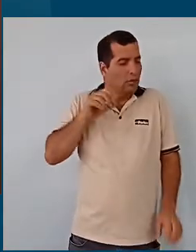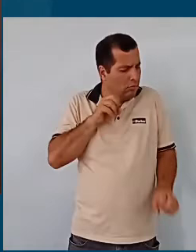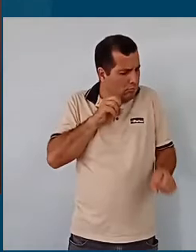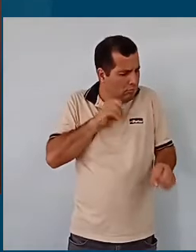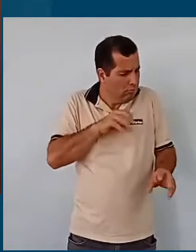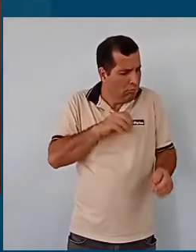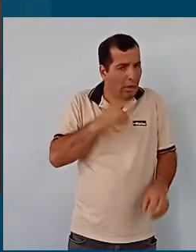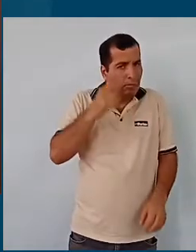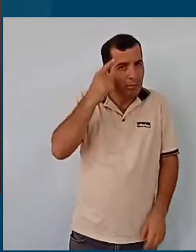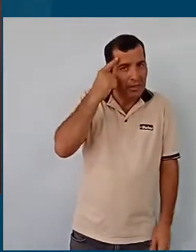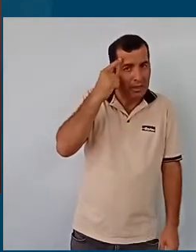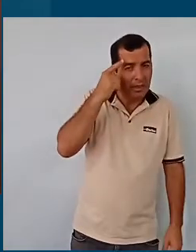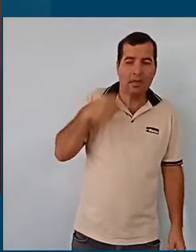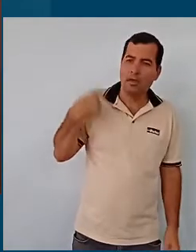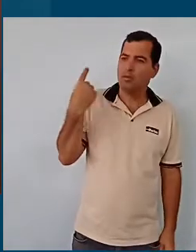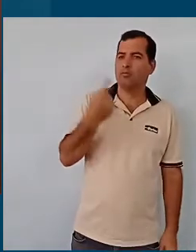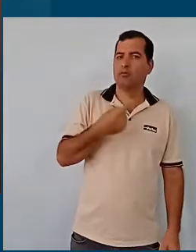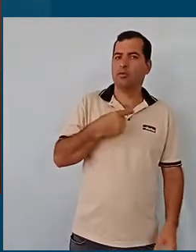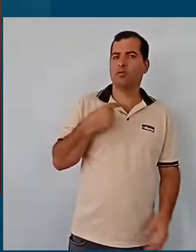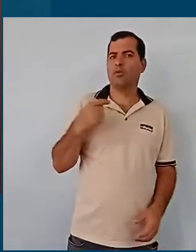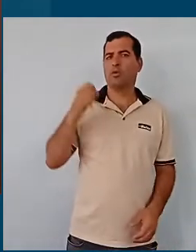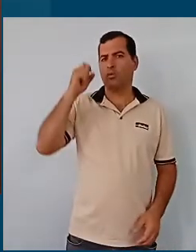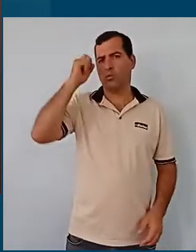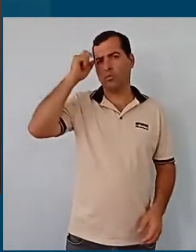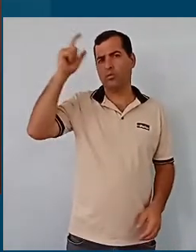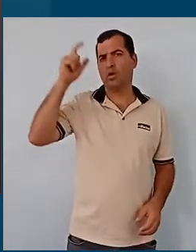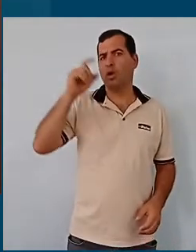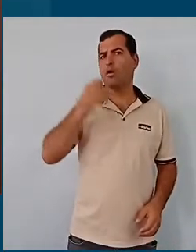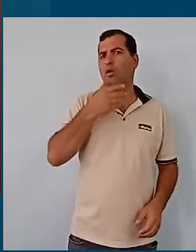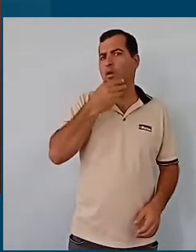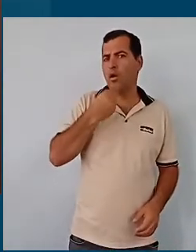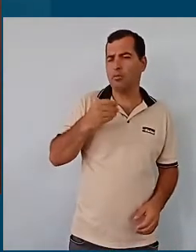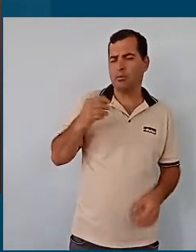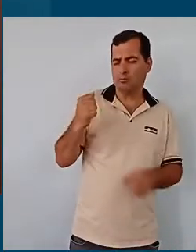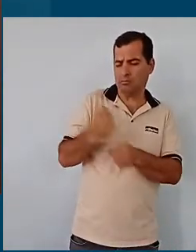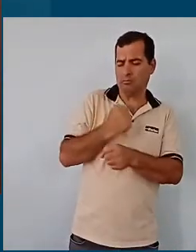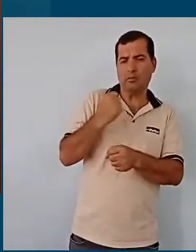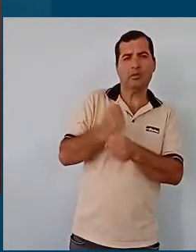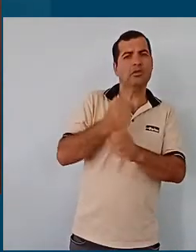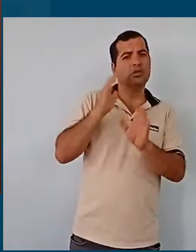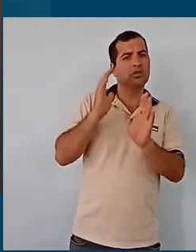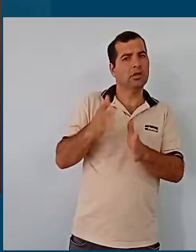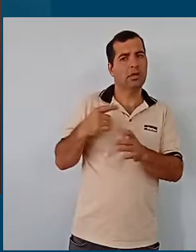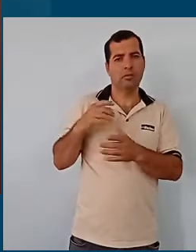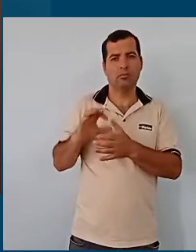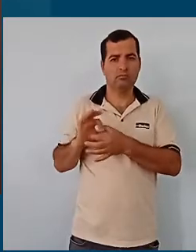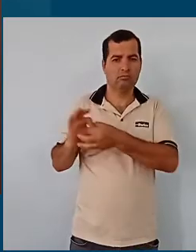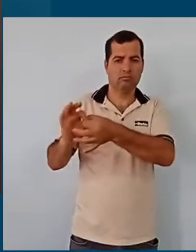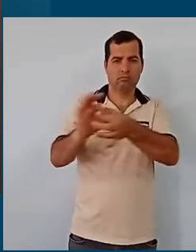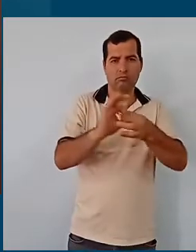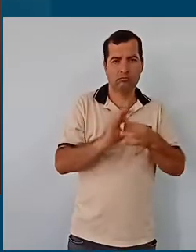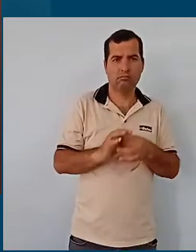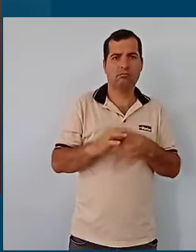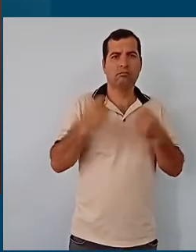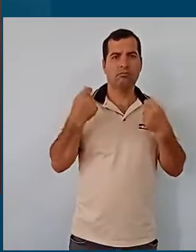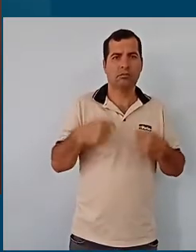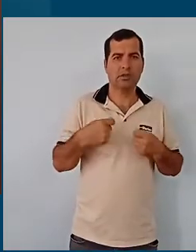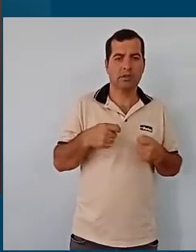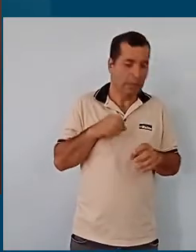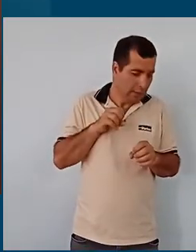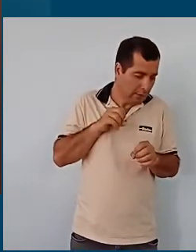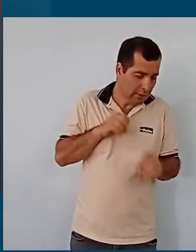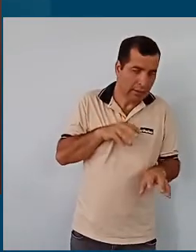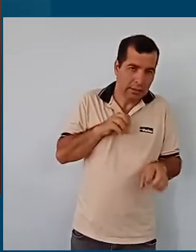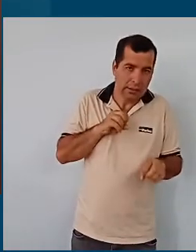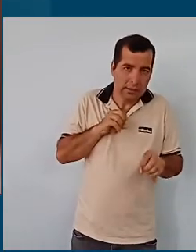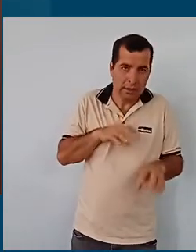cultura humana, tudo aquilo que criamos ao longo da nossa história, coletivamente, né, nós vamos